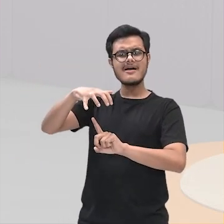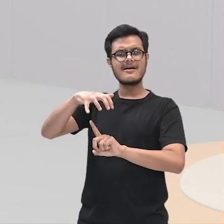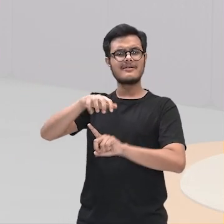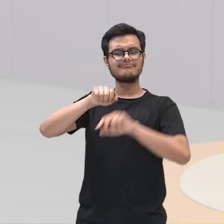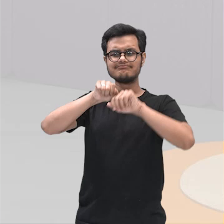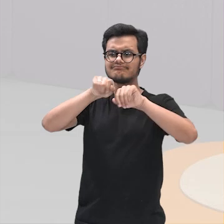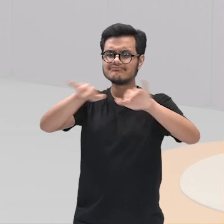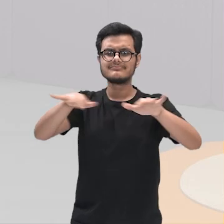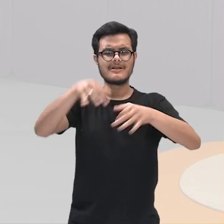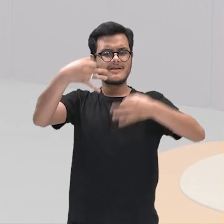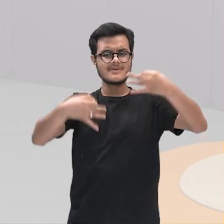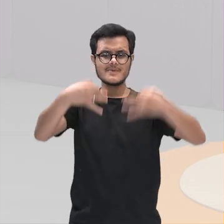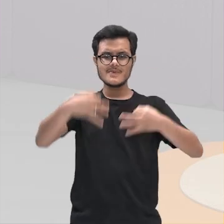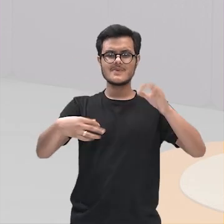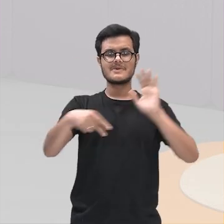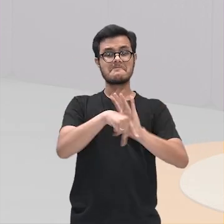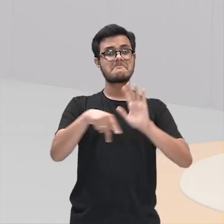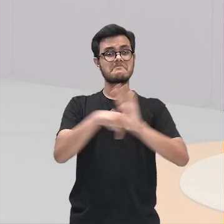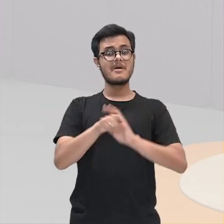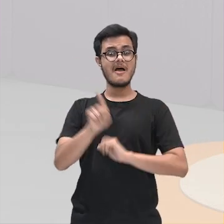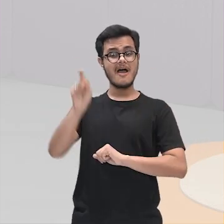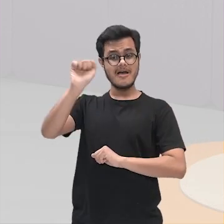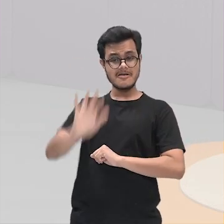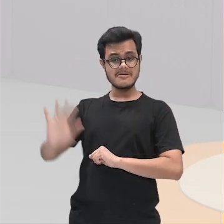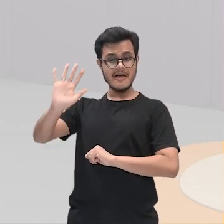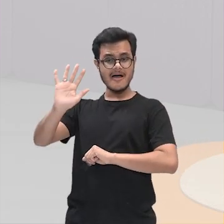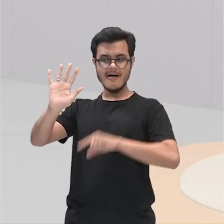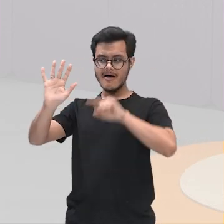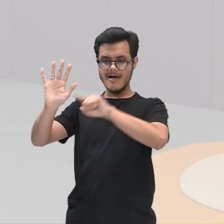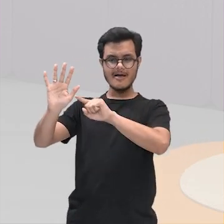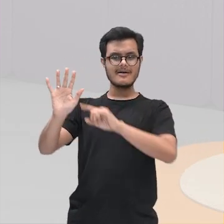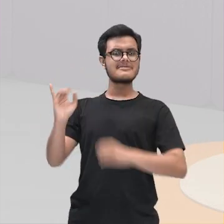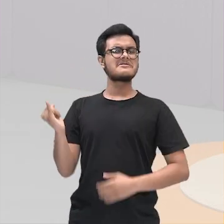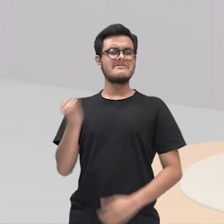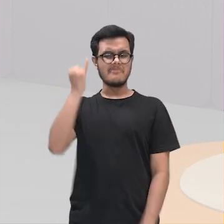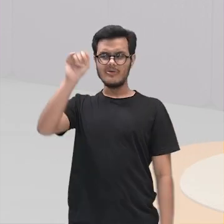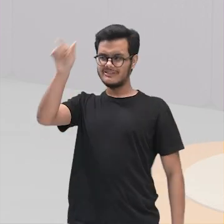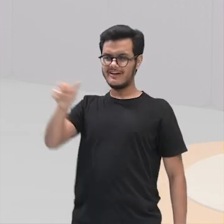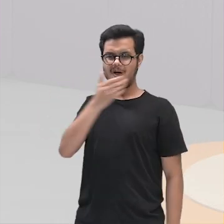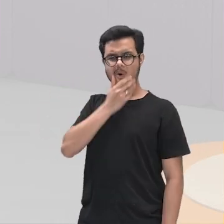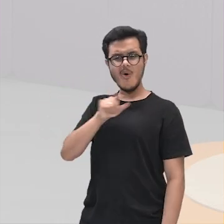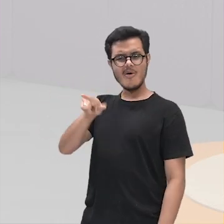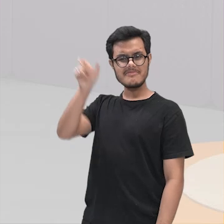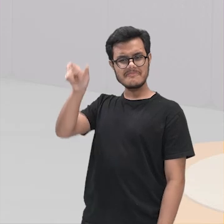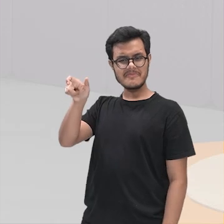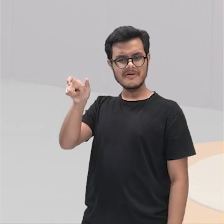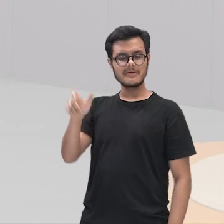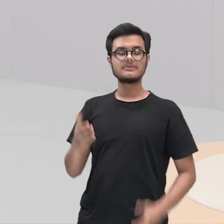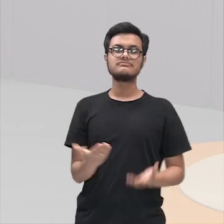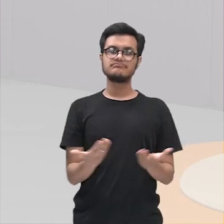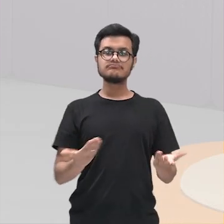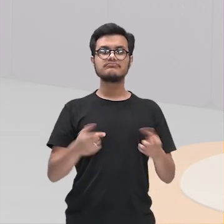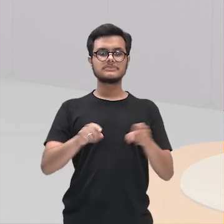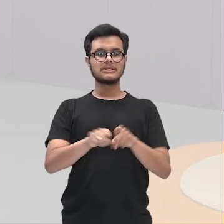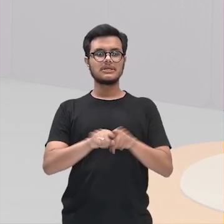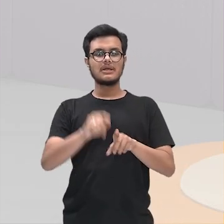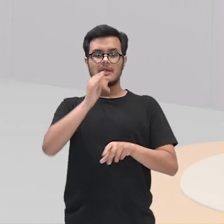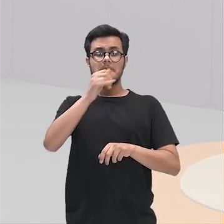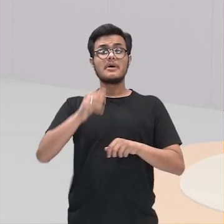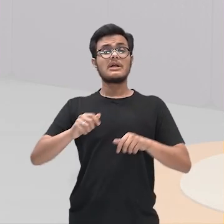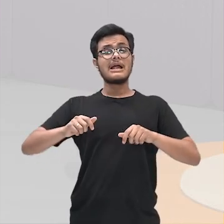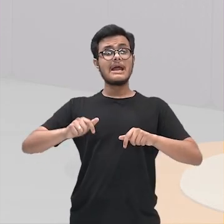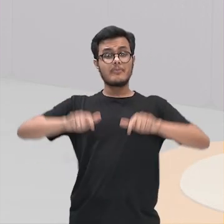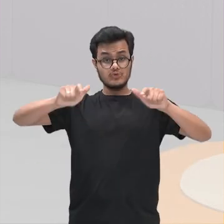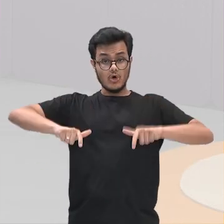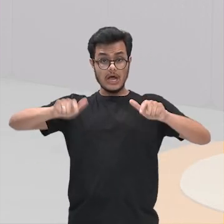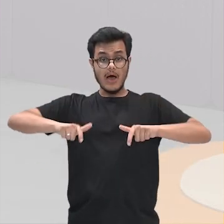profundamente o sistema jurídico ocidental. Só para a gente ter uma ideia dessa influência, né? Vamos ver também a expansão territorial.